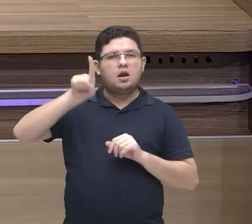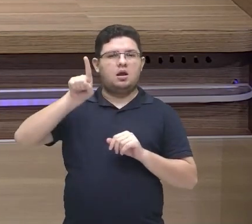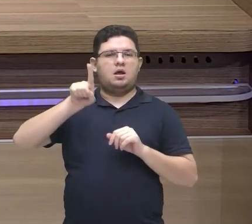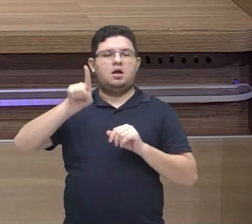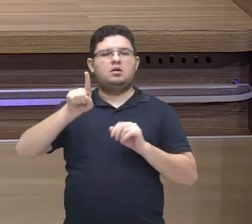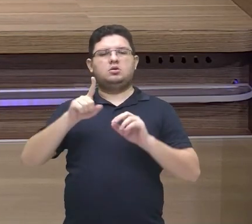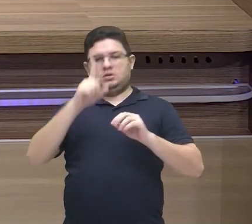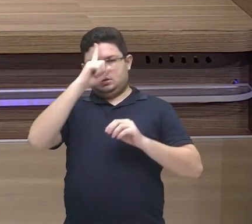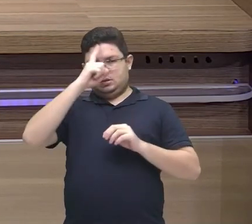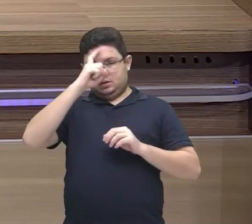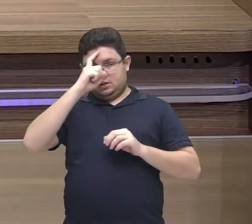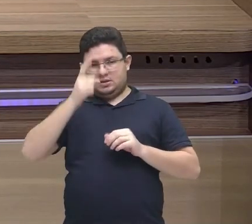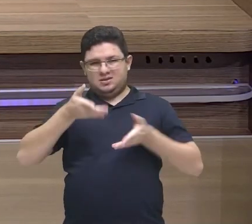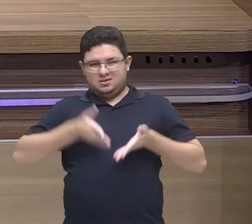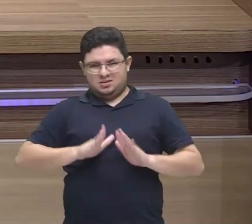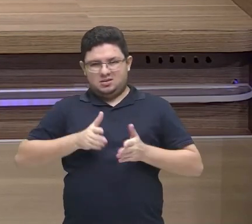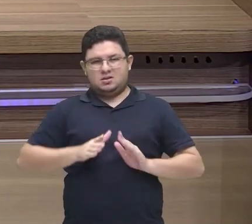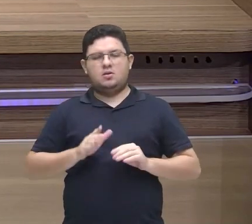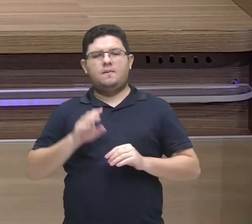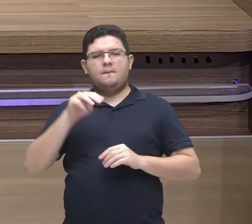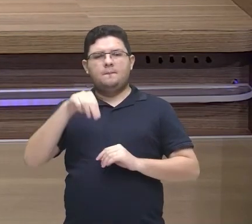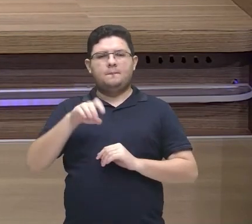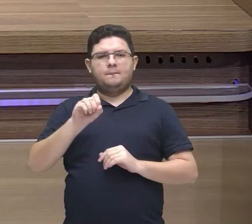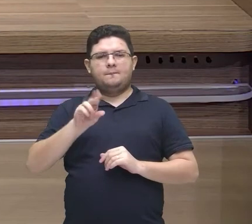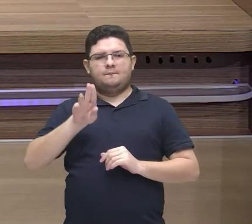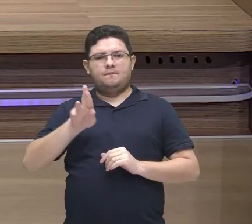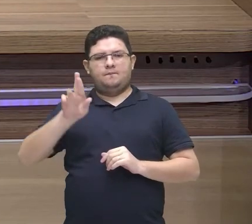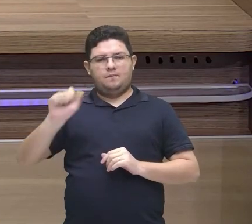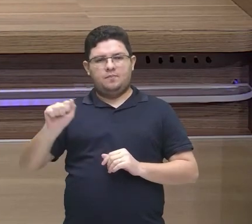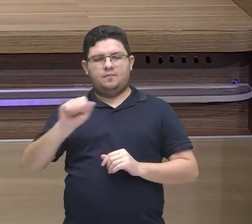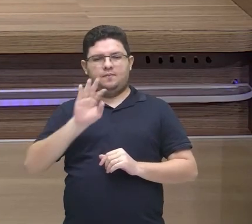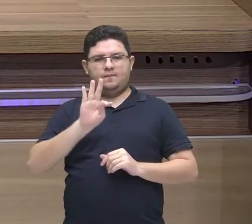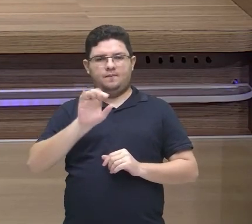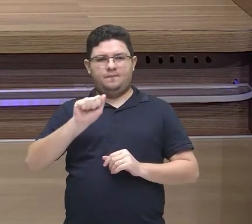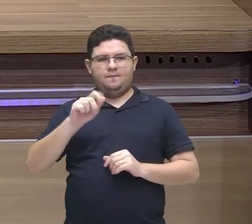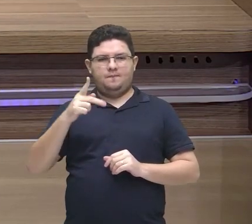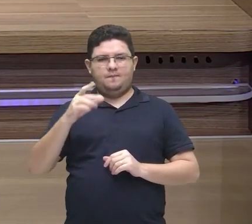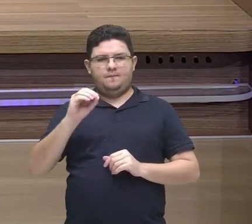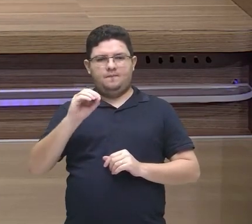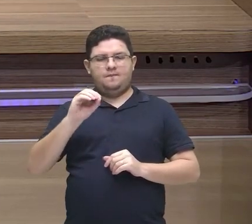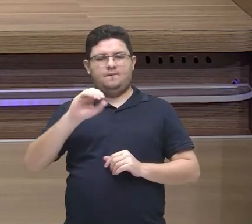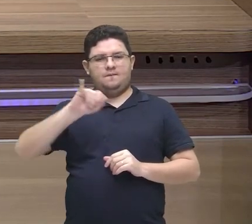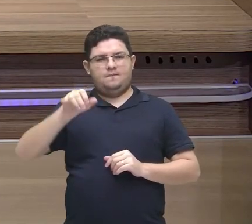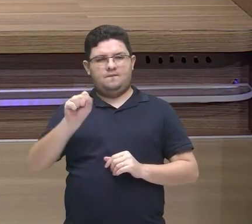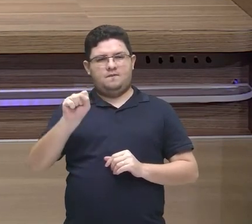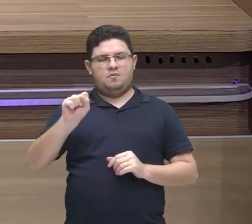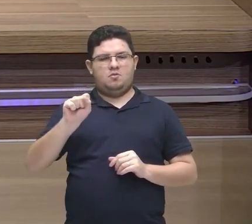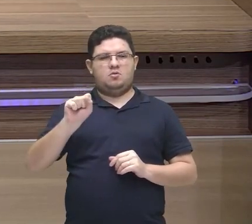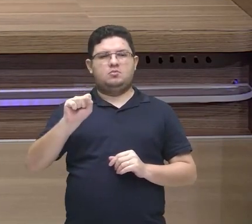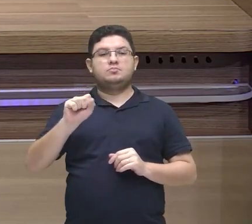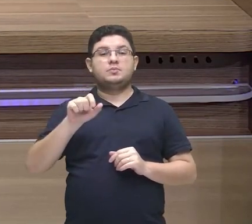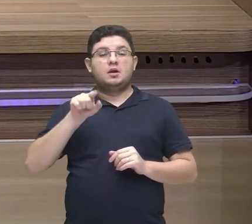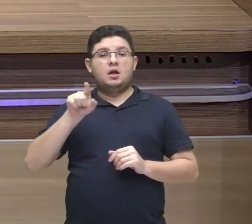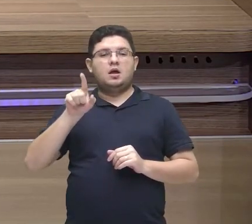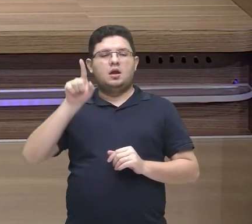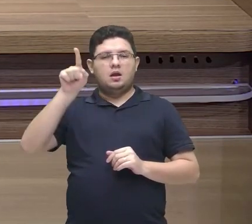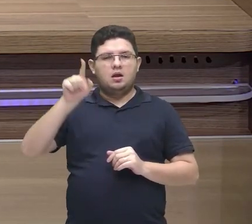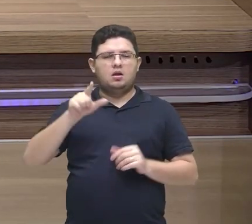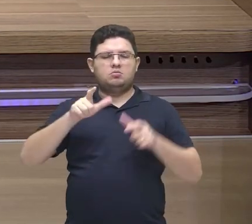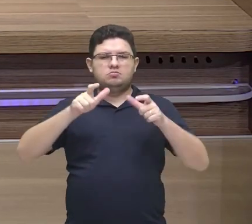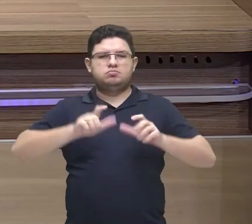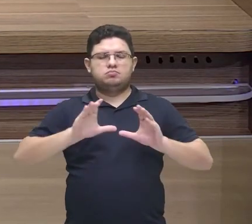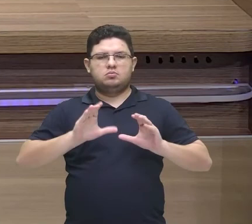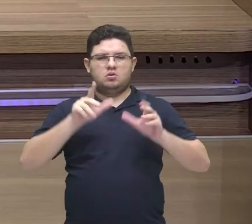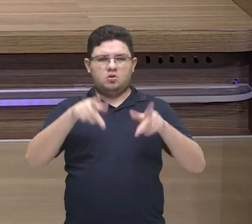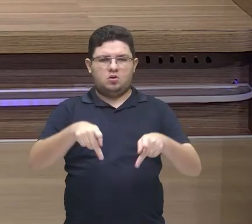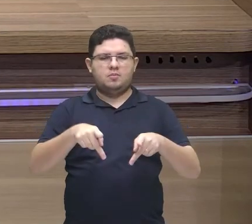ali próximo àquela que vai para a balsa, para a ponte do Cacau Pereira ali, né? na Avenida Brasil, né?